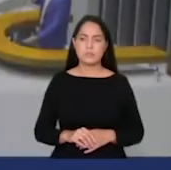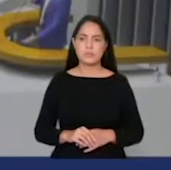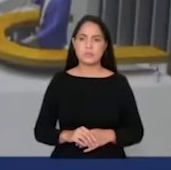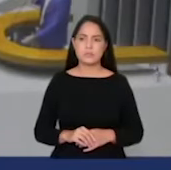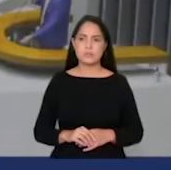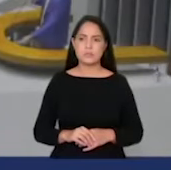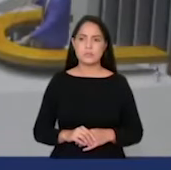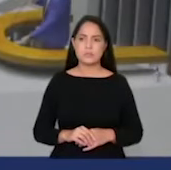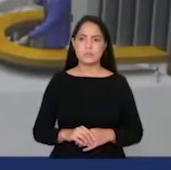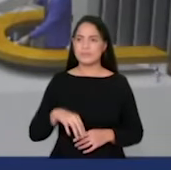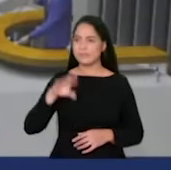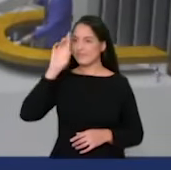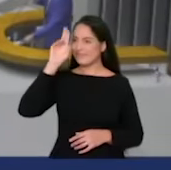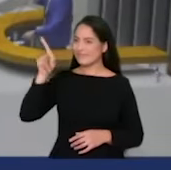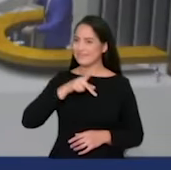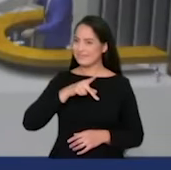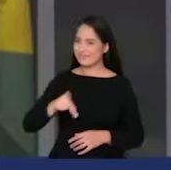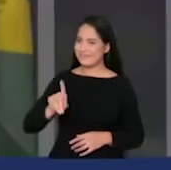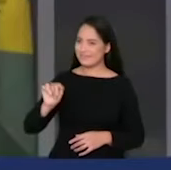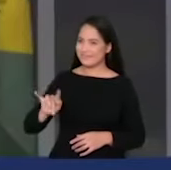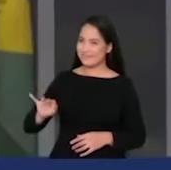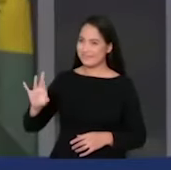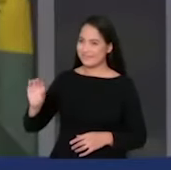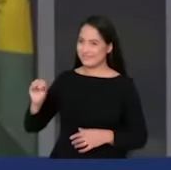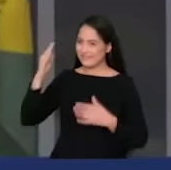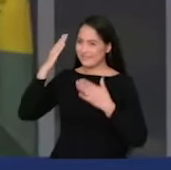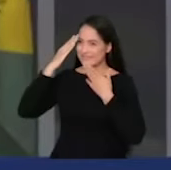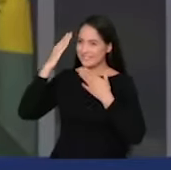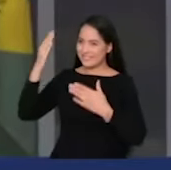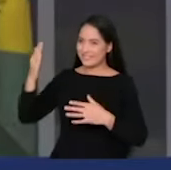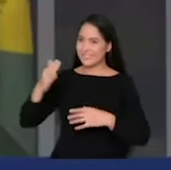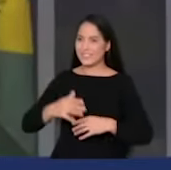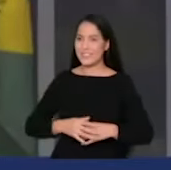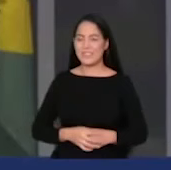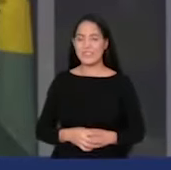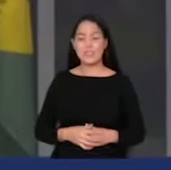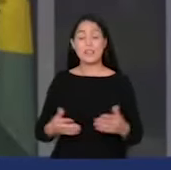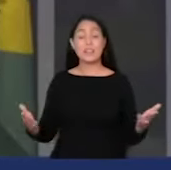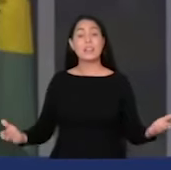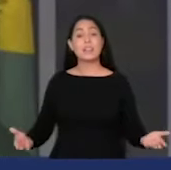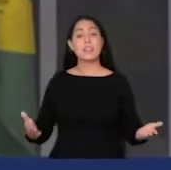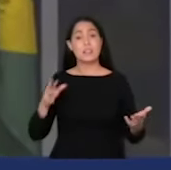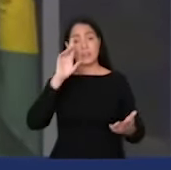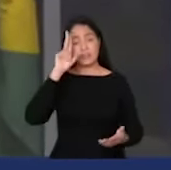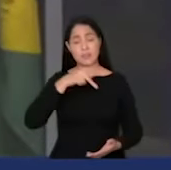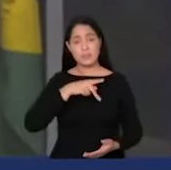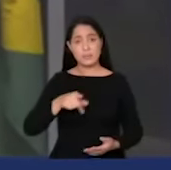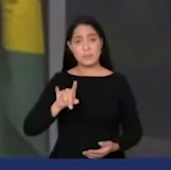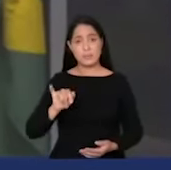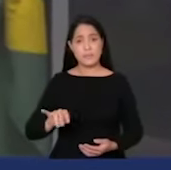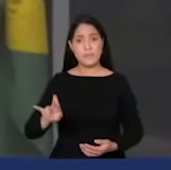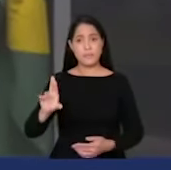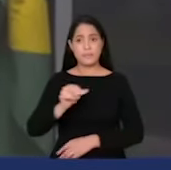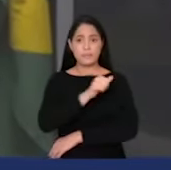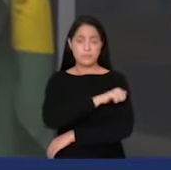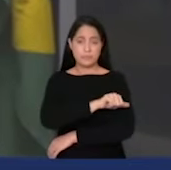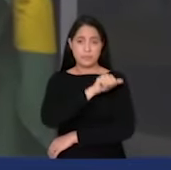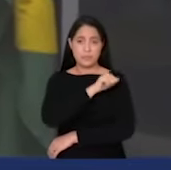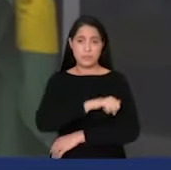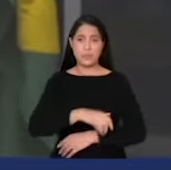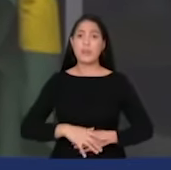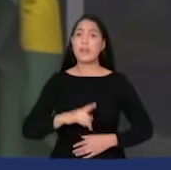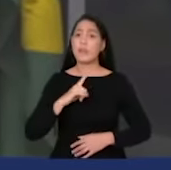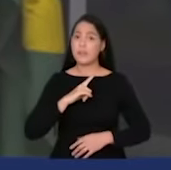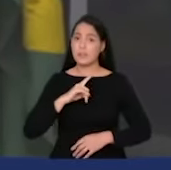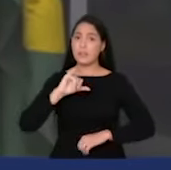Obrigado, presidente Gilberto. Presidente Gilberto, no Rio de Janeiro, na capital do estado do Rio de Janeiro, a cidade que sediou os